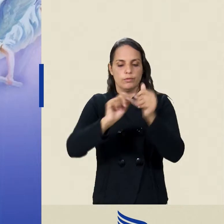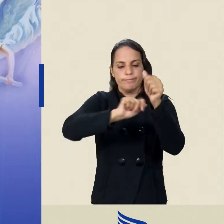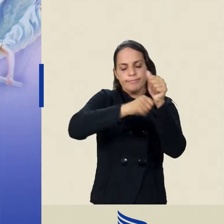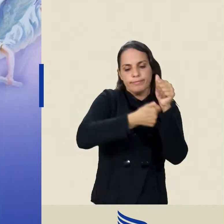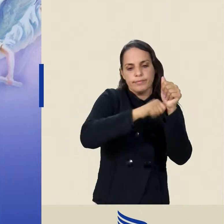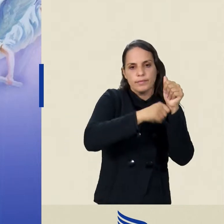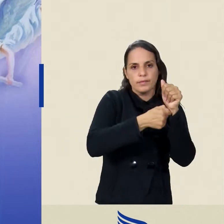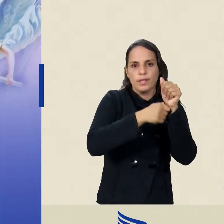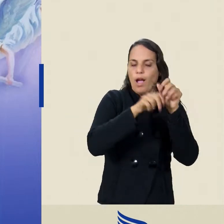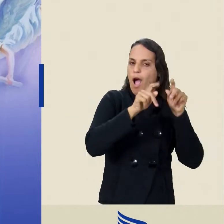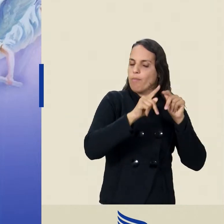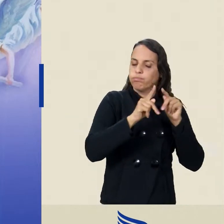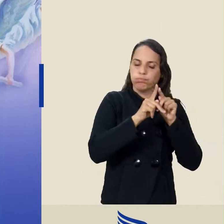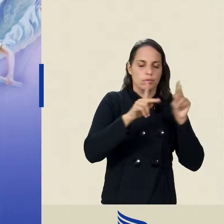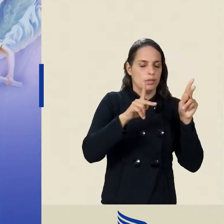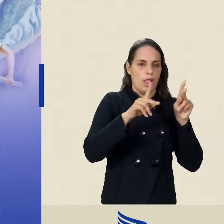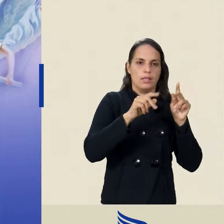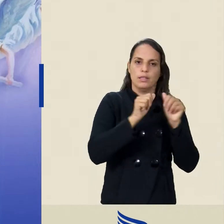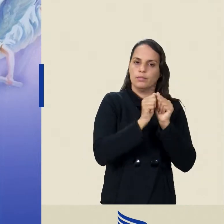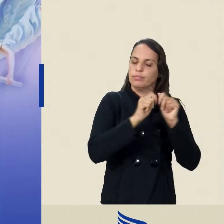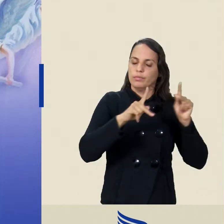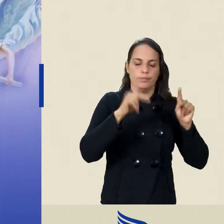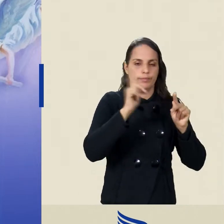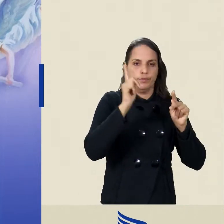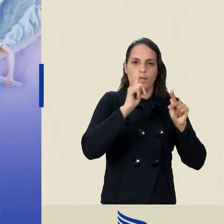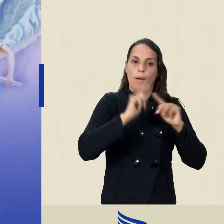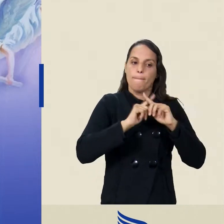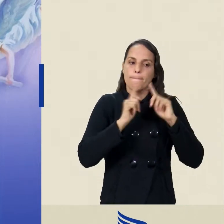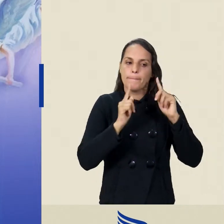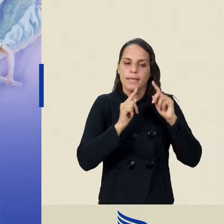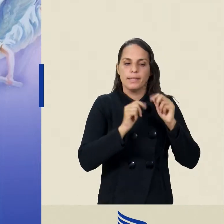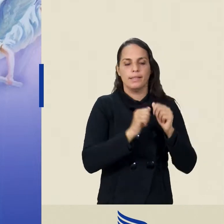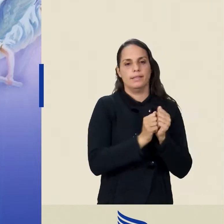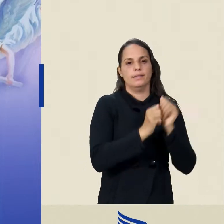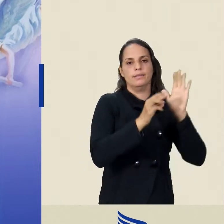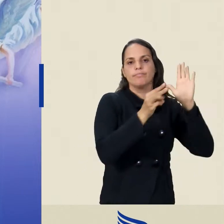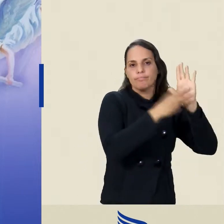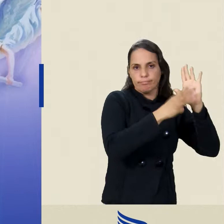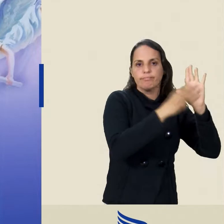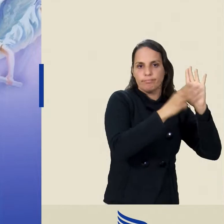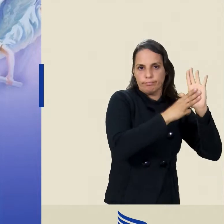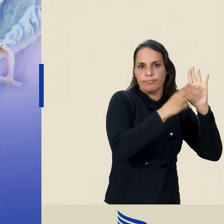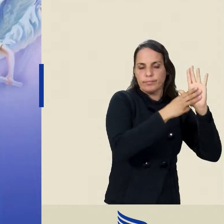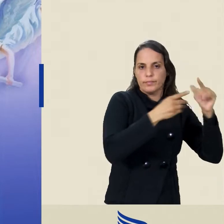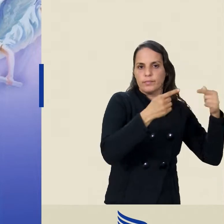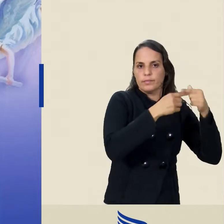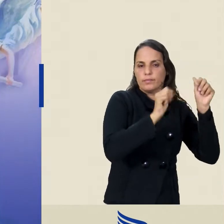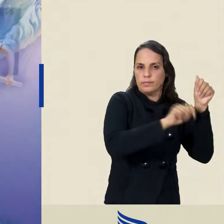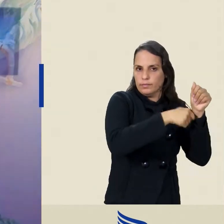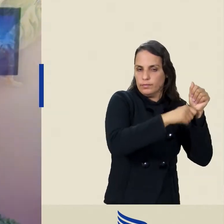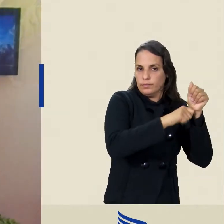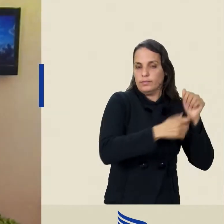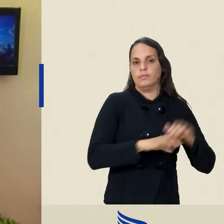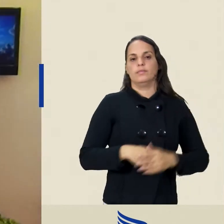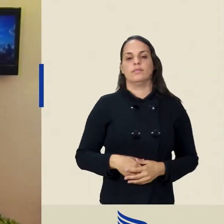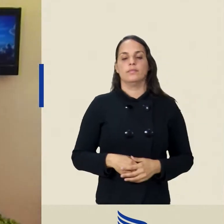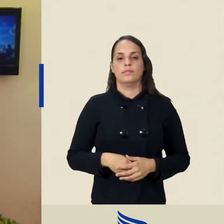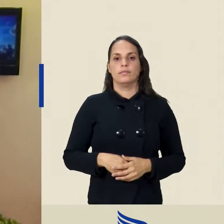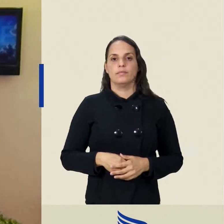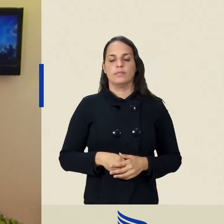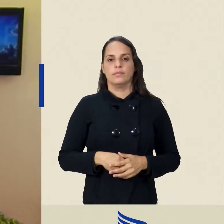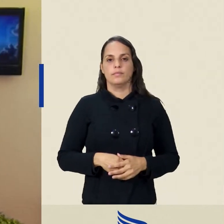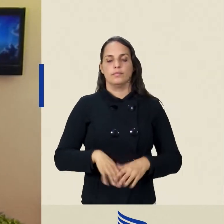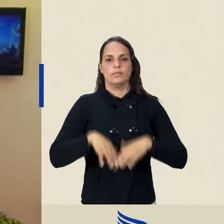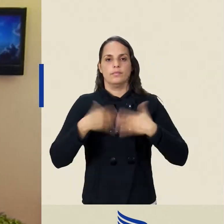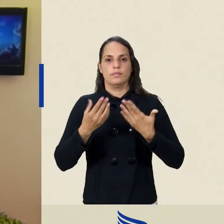o Apocalipse, mas a porção da profecia de Daniel relativa aos últimos dias. Daniel é